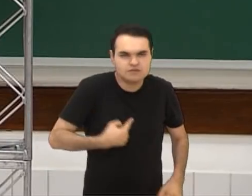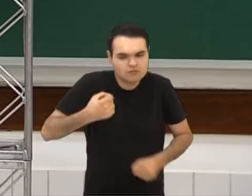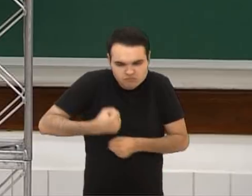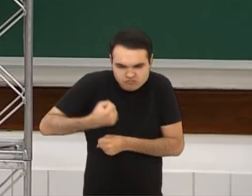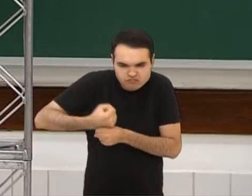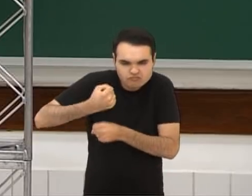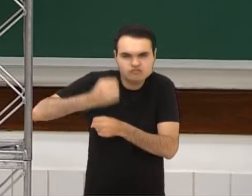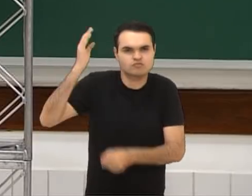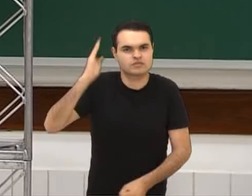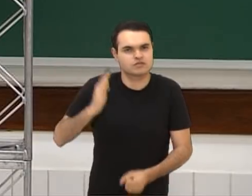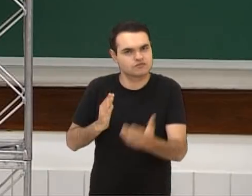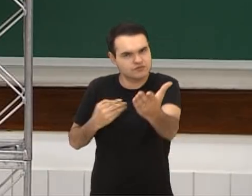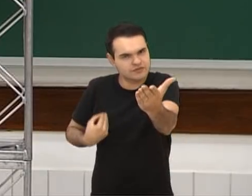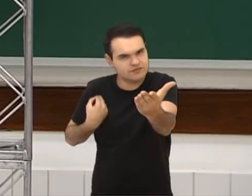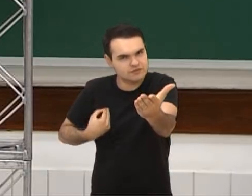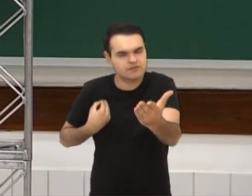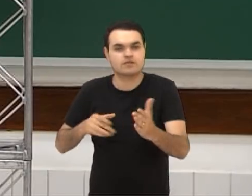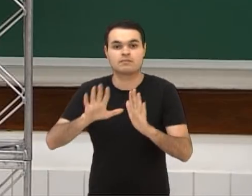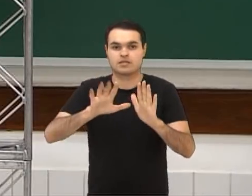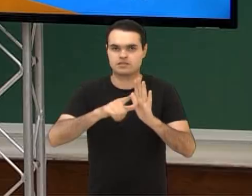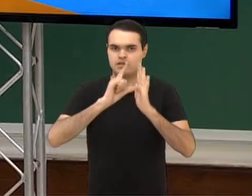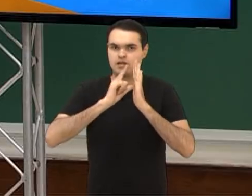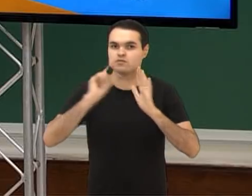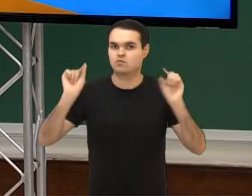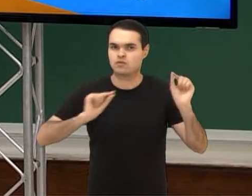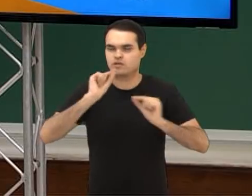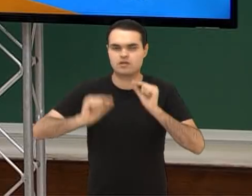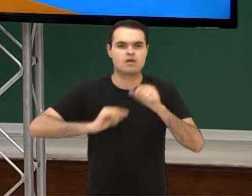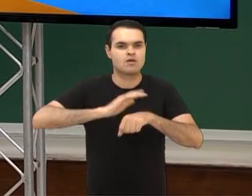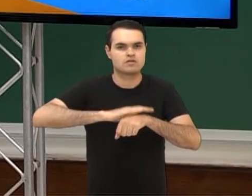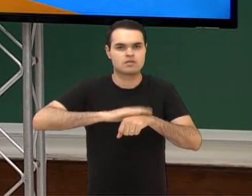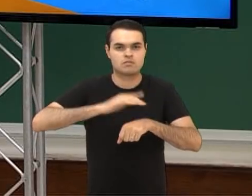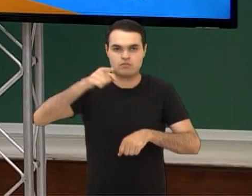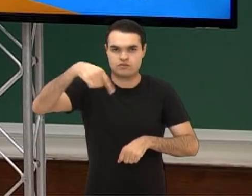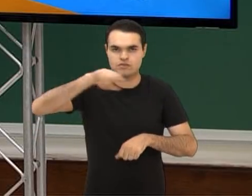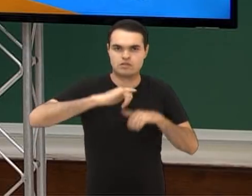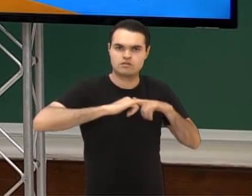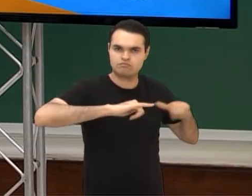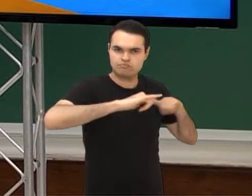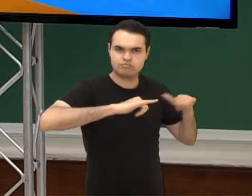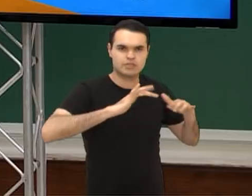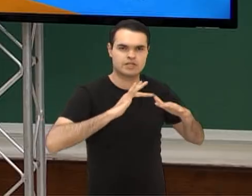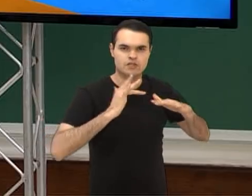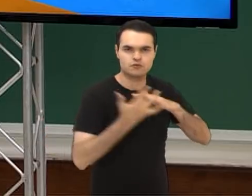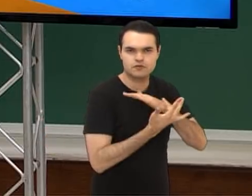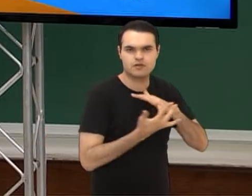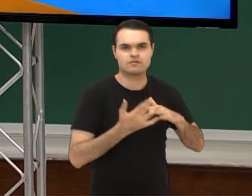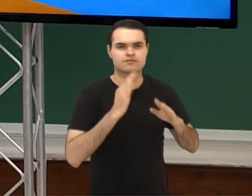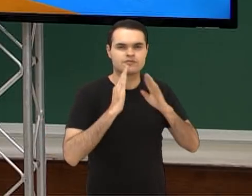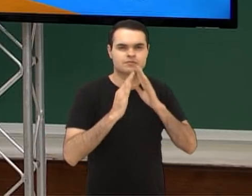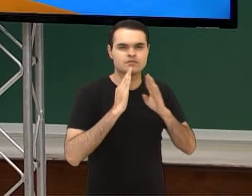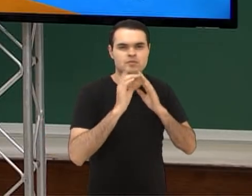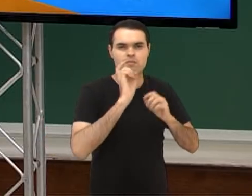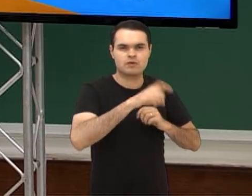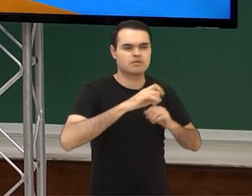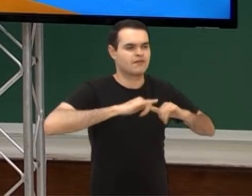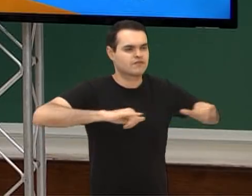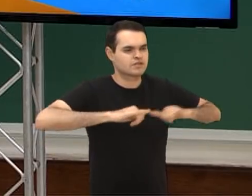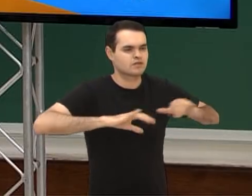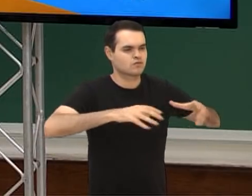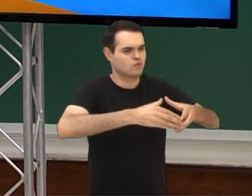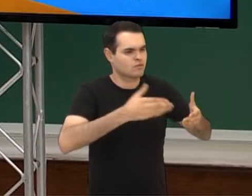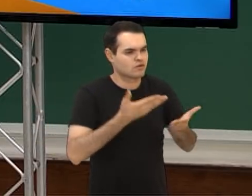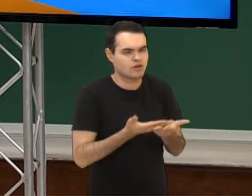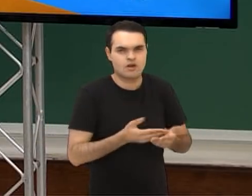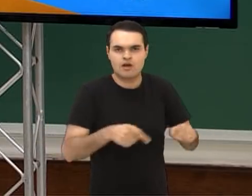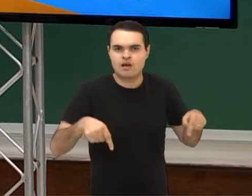em que você está vivendo. Antes, vou te dar aquele tempinho para avisar todo mundo nas redes sociais, marcar nos stories, avisar no grupo da sala